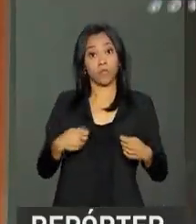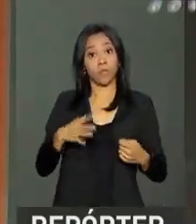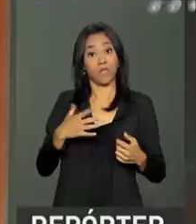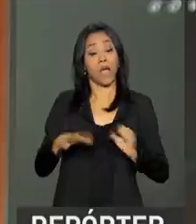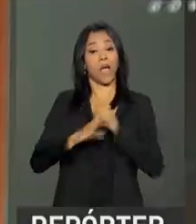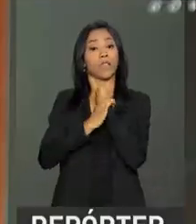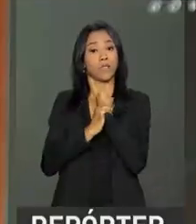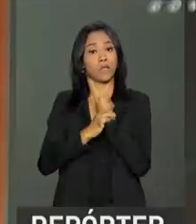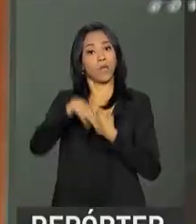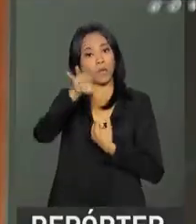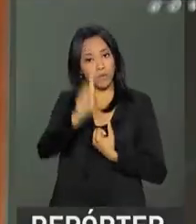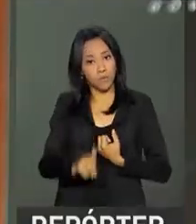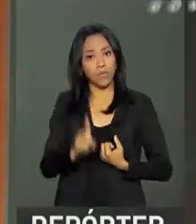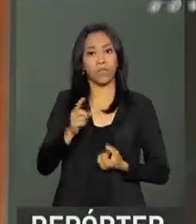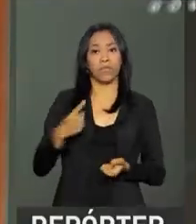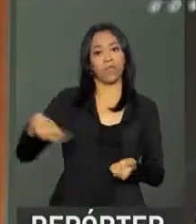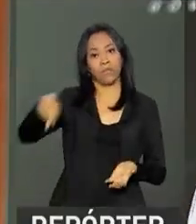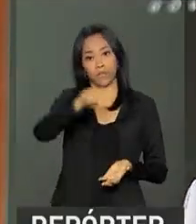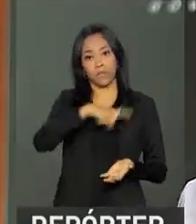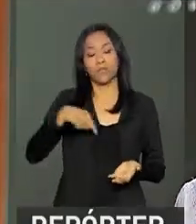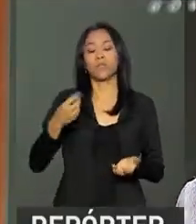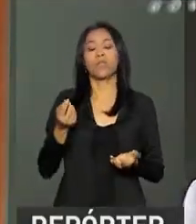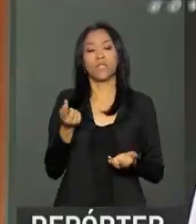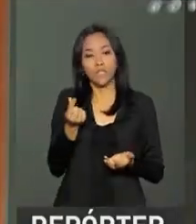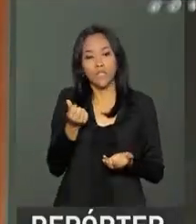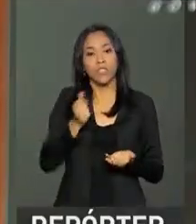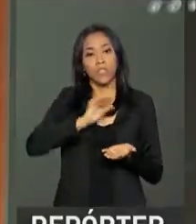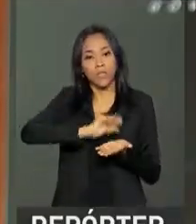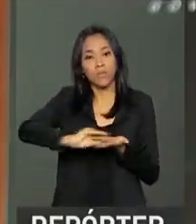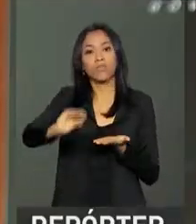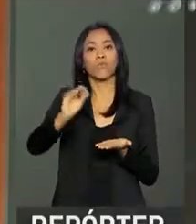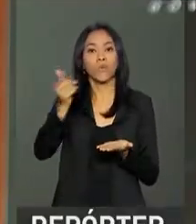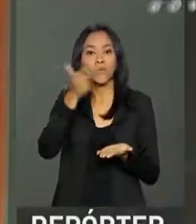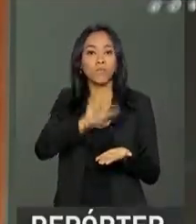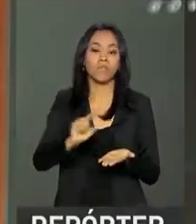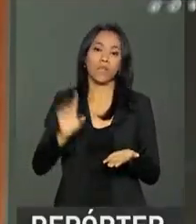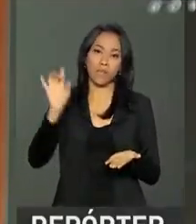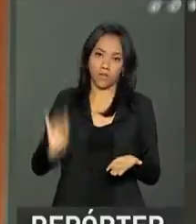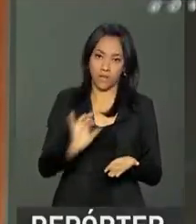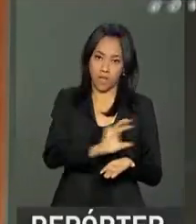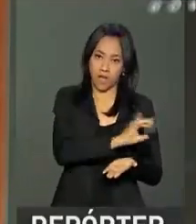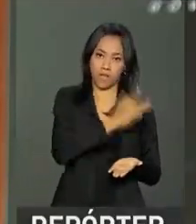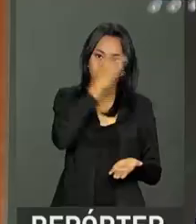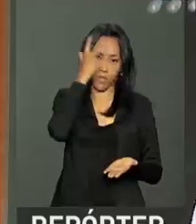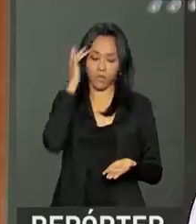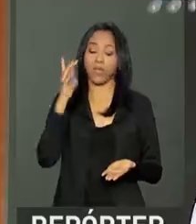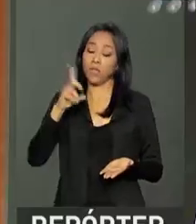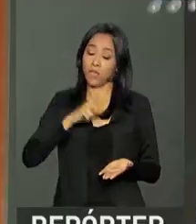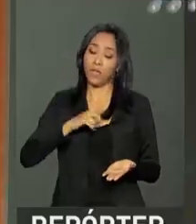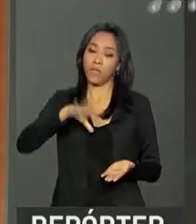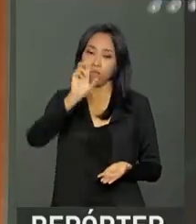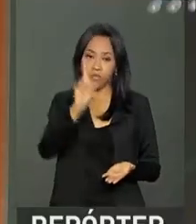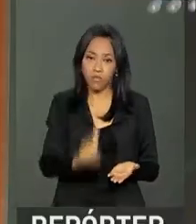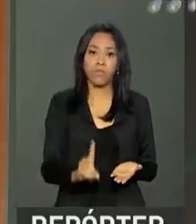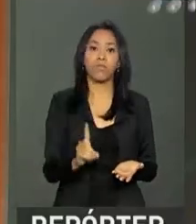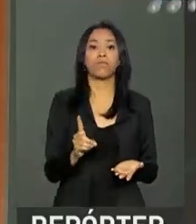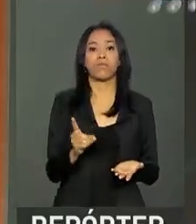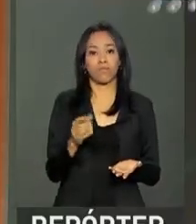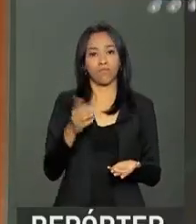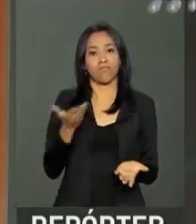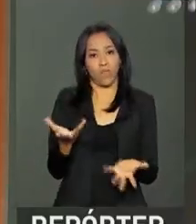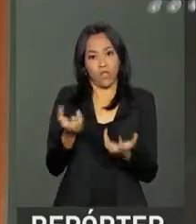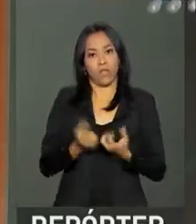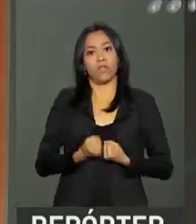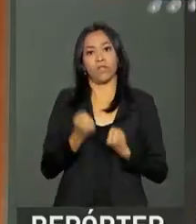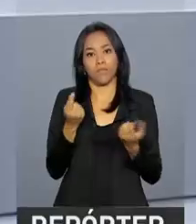recursos efetivamente cheguem a todos os titulares, a todos aqueles que têm direito